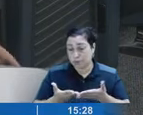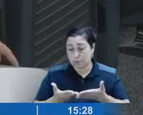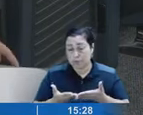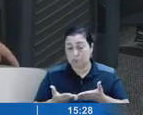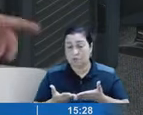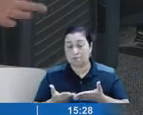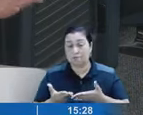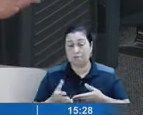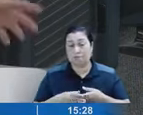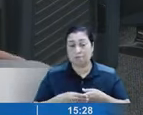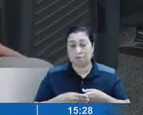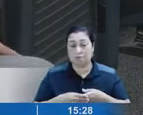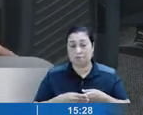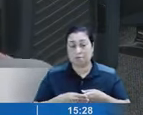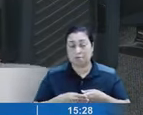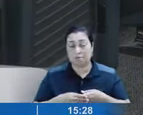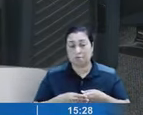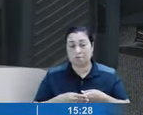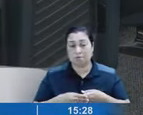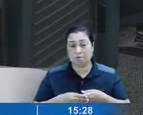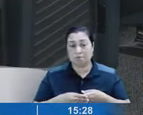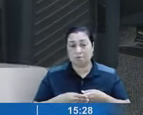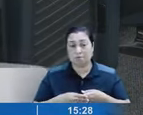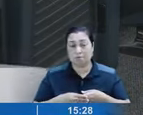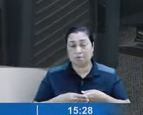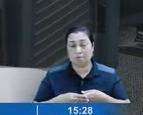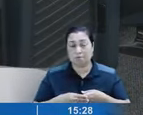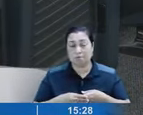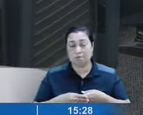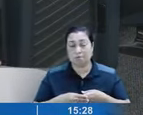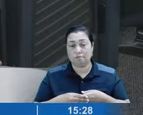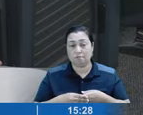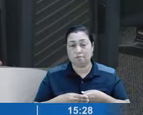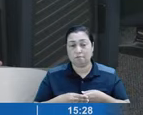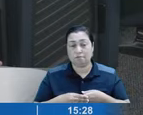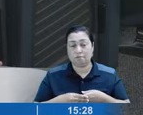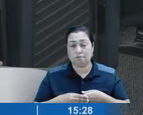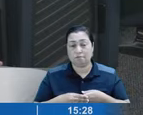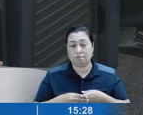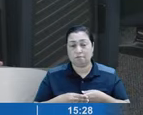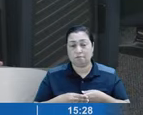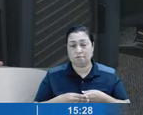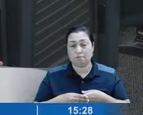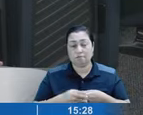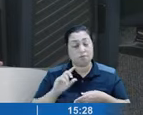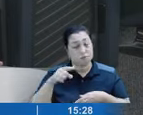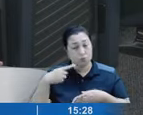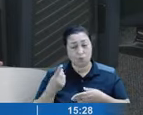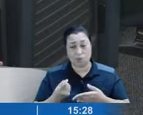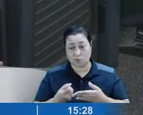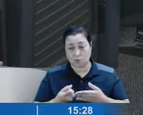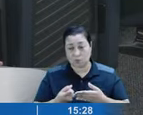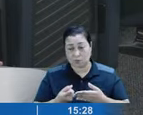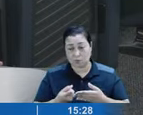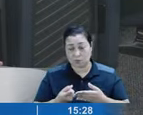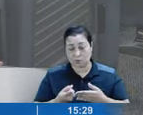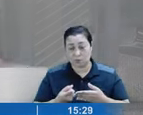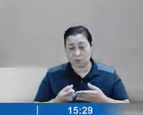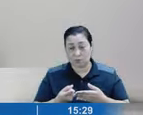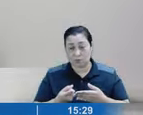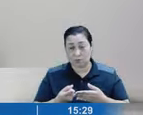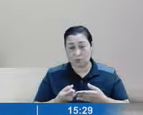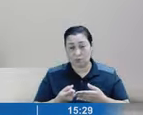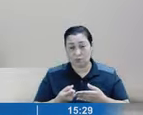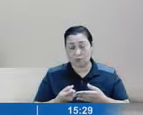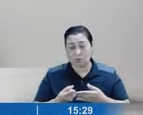tem a vacina, né? Inacreditável que as pessoas não tomam, né? Muito bom. Acho que depois dessa coisa